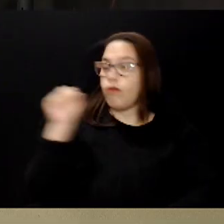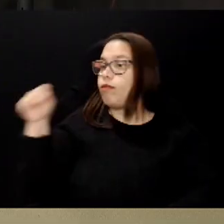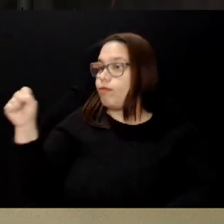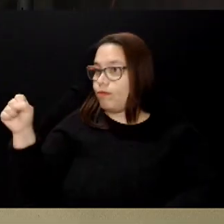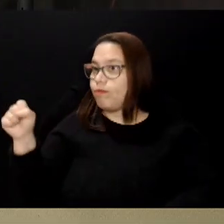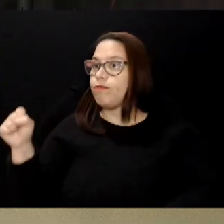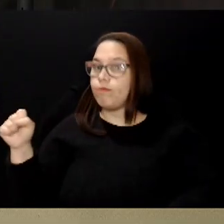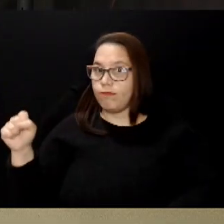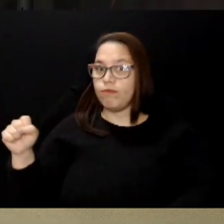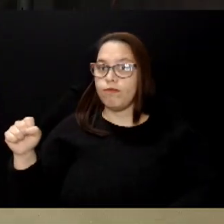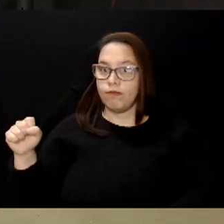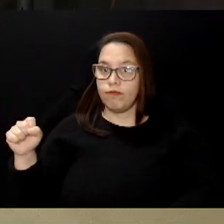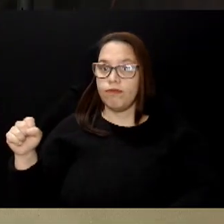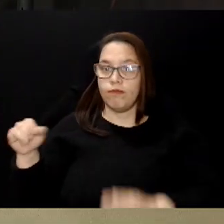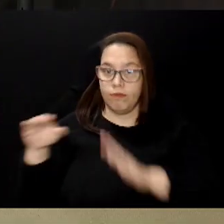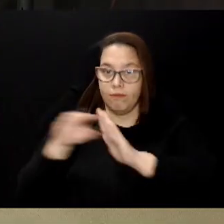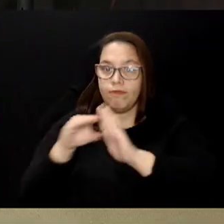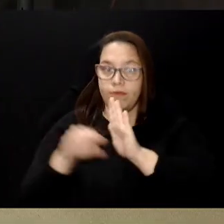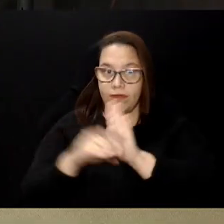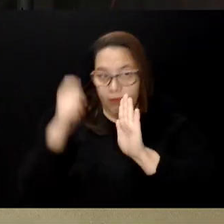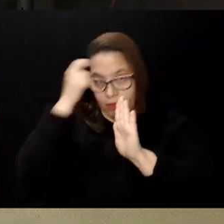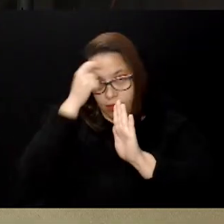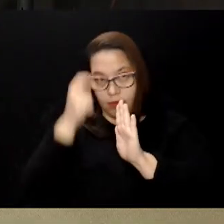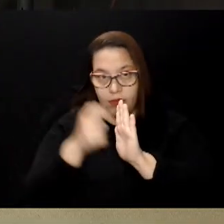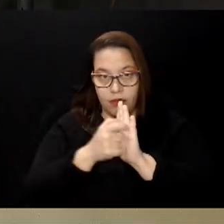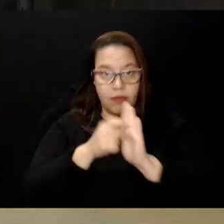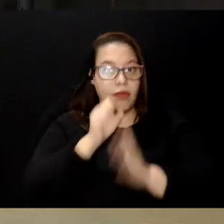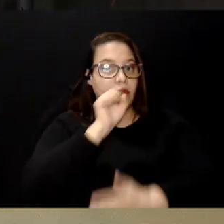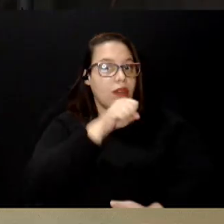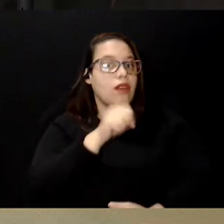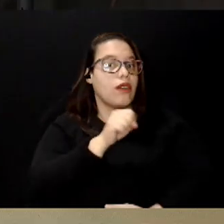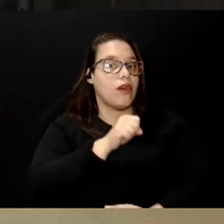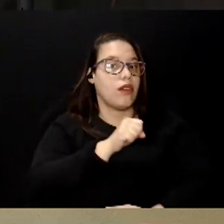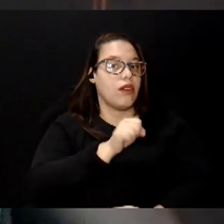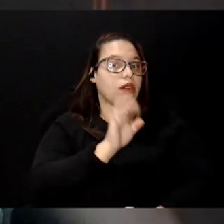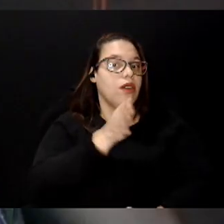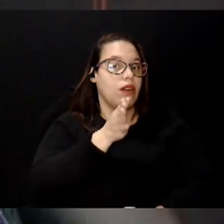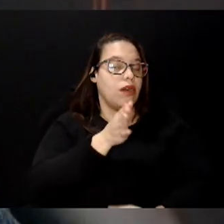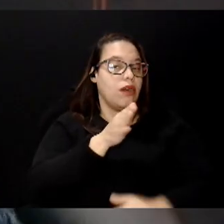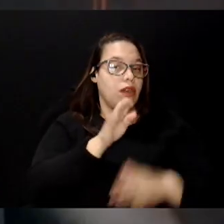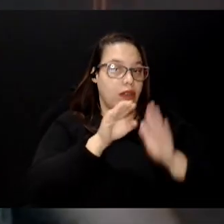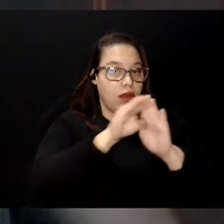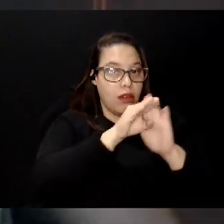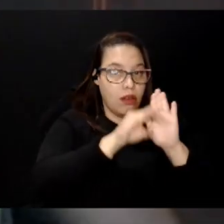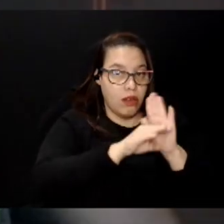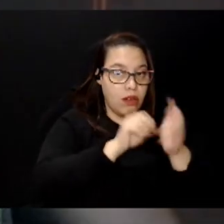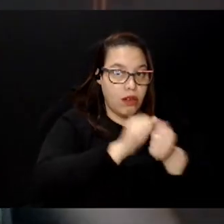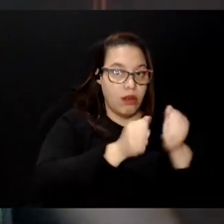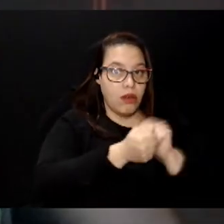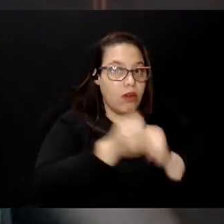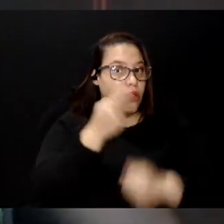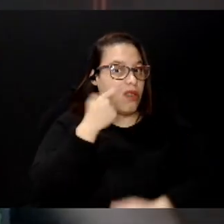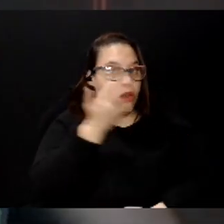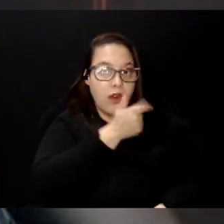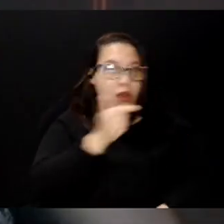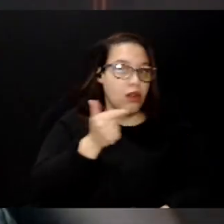nós falamos da inteligência artificial. Ela já está programada para dizer, olha, eu não tenho autorização para conversar com você sobre isso,